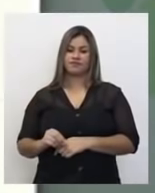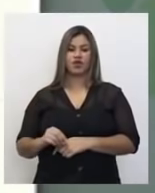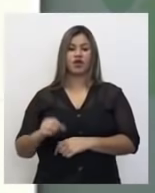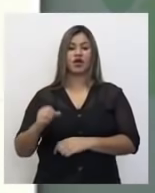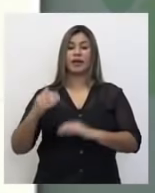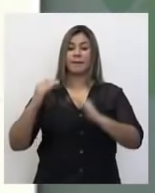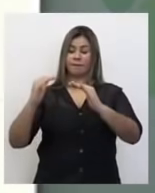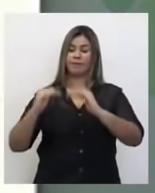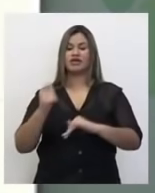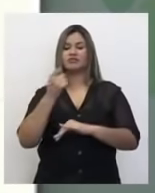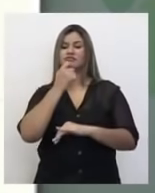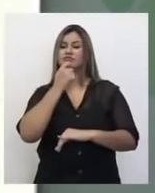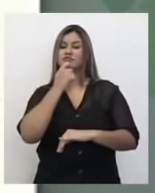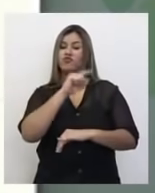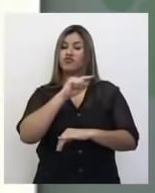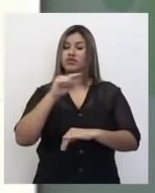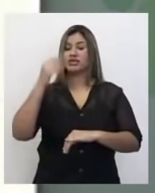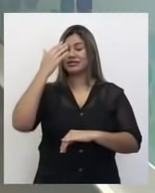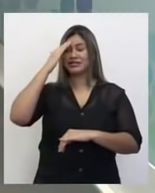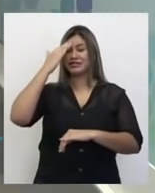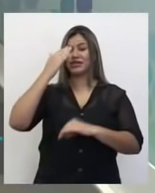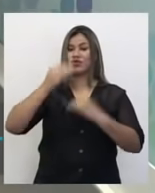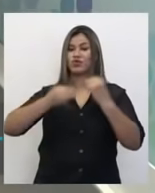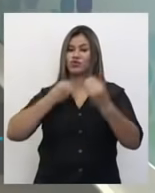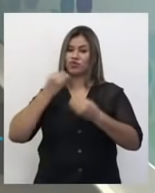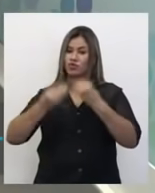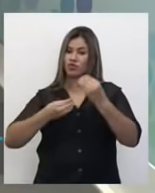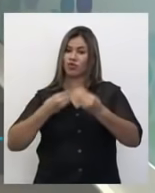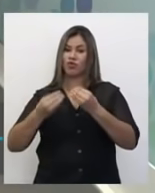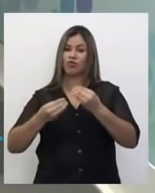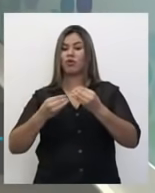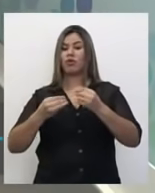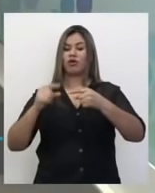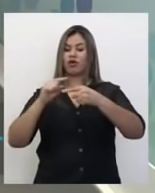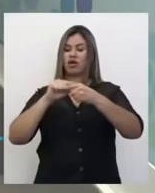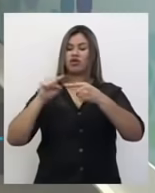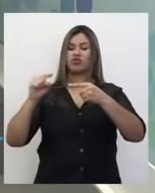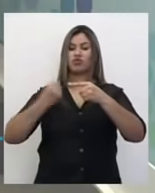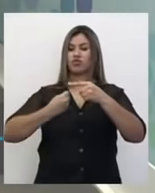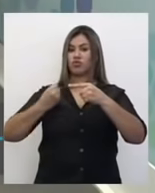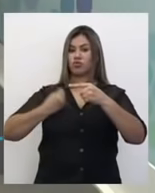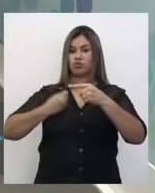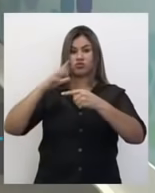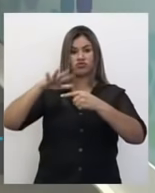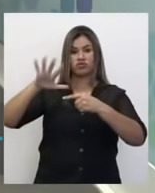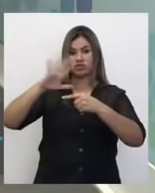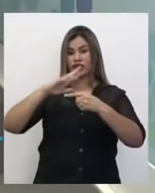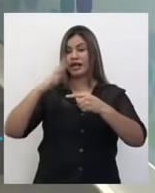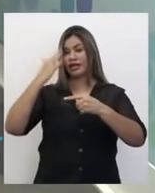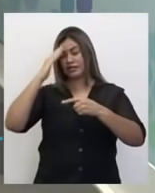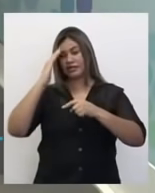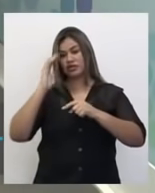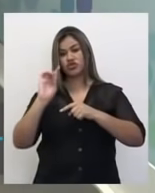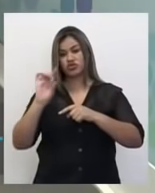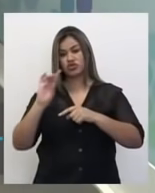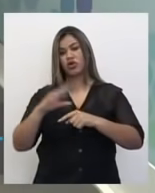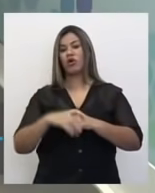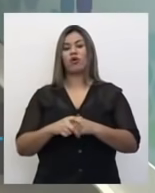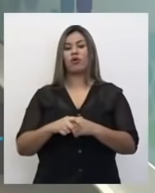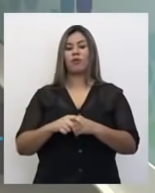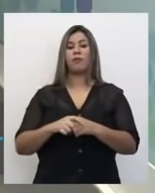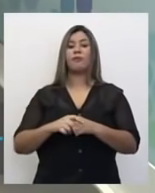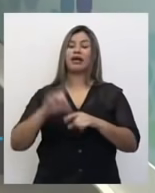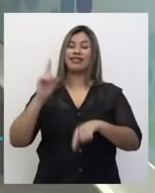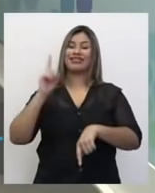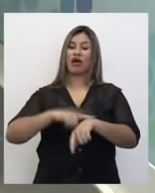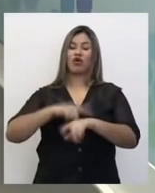entenderem que aqueles números é só uma referência para vocês entenderem, tá? é uma referência, mas ele nunca vai tá lá quando vocês forem